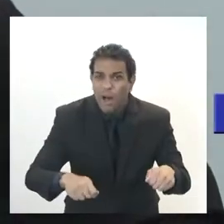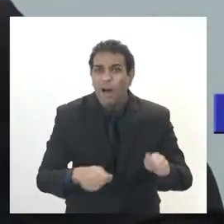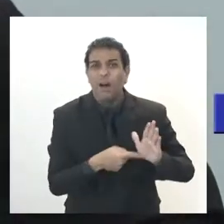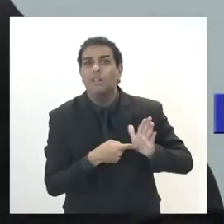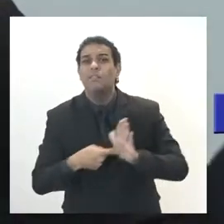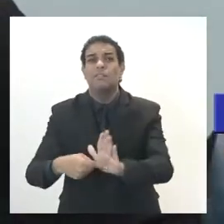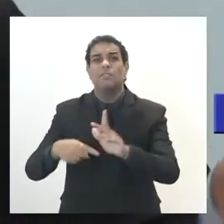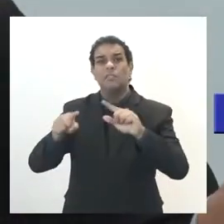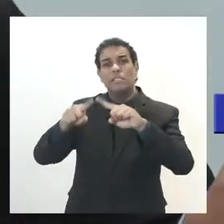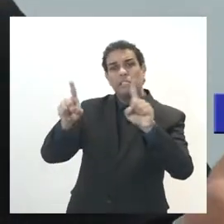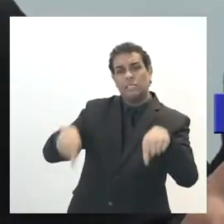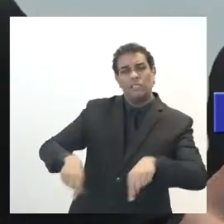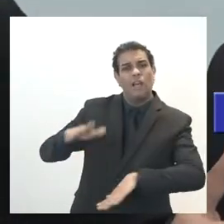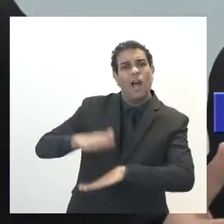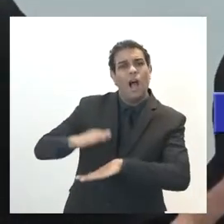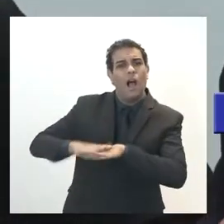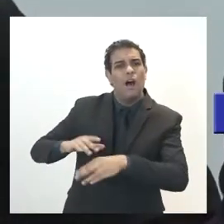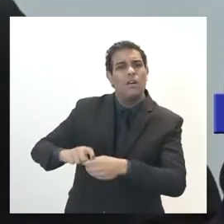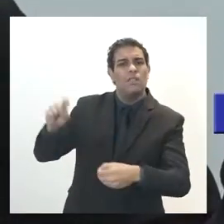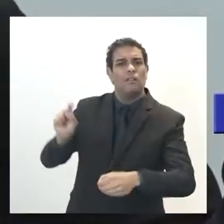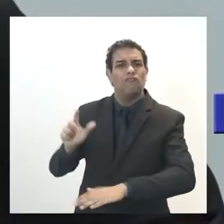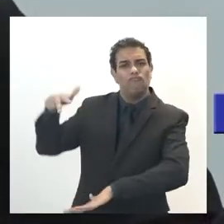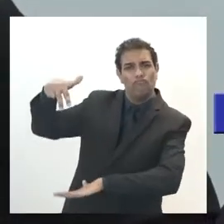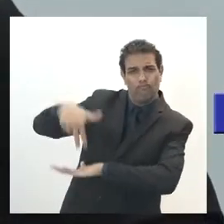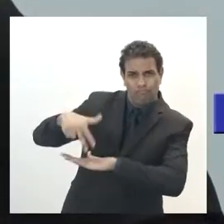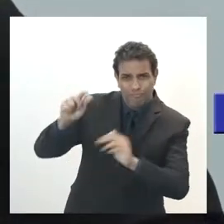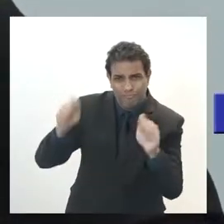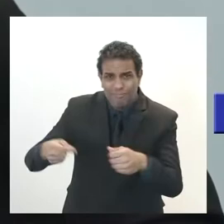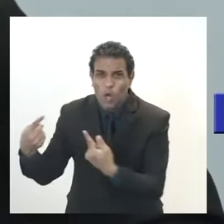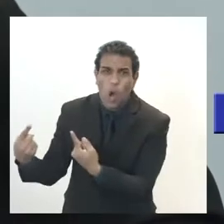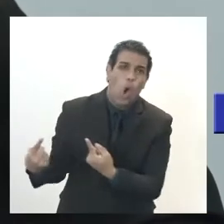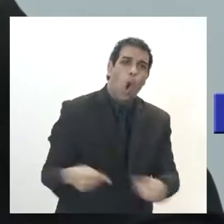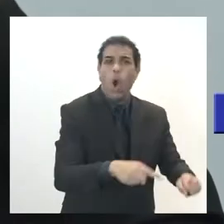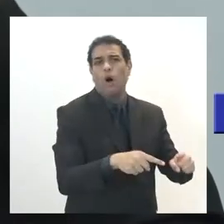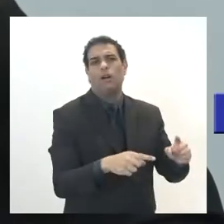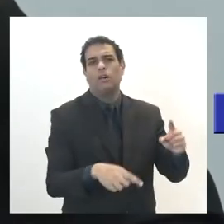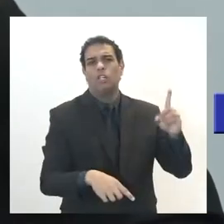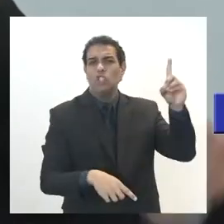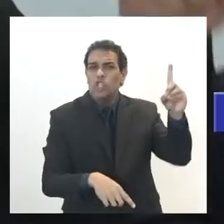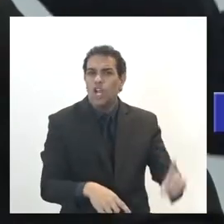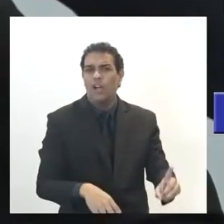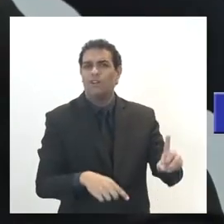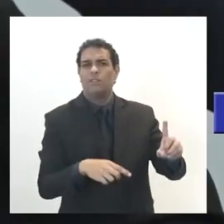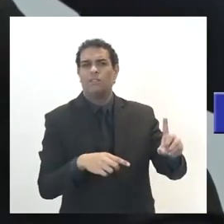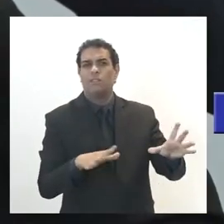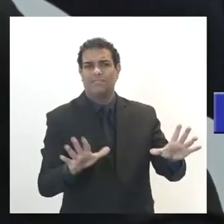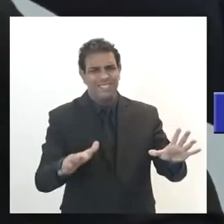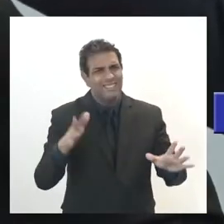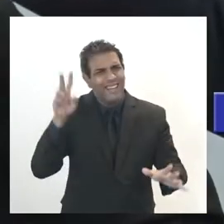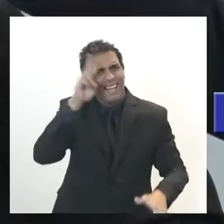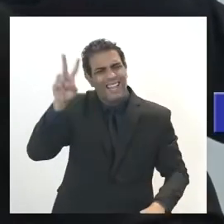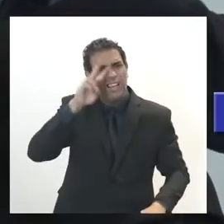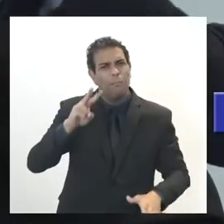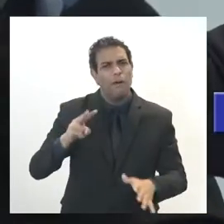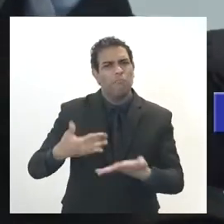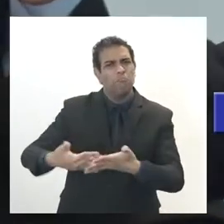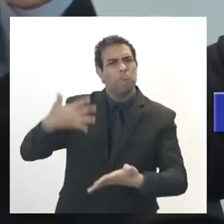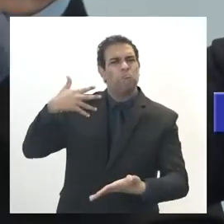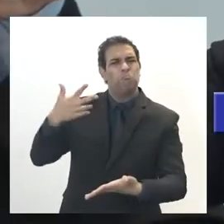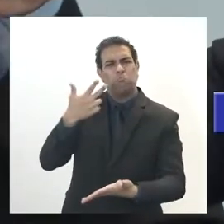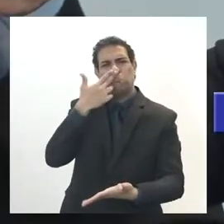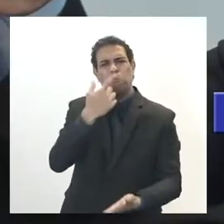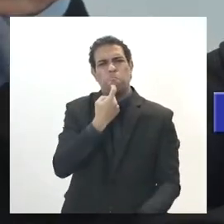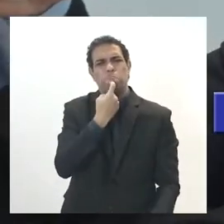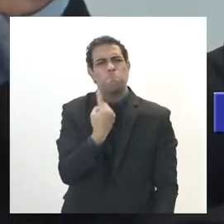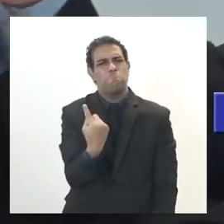dá o servidor público autonomia até para se posicionar contra dirigente é folgada essa aconteceu recentemente aconteceu